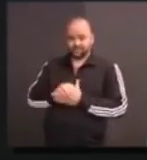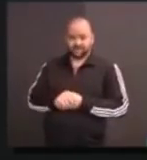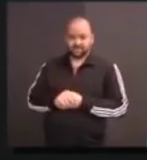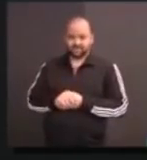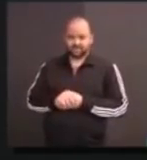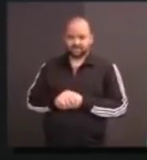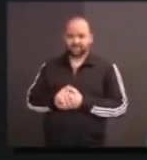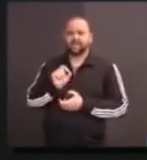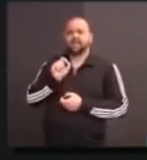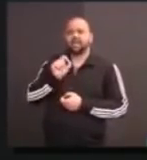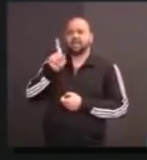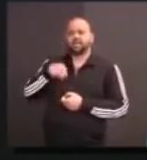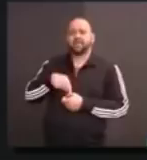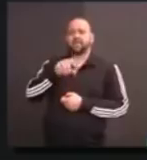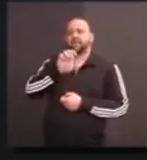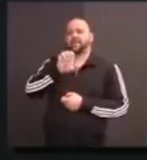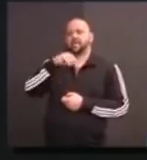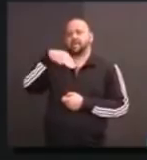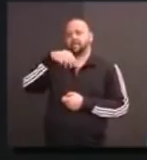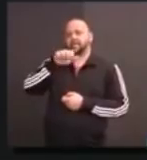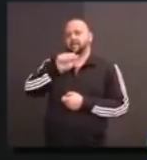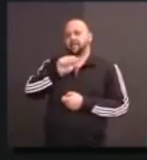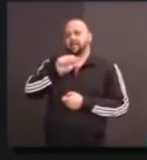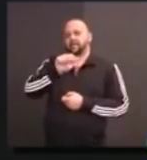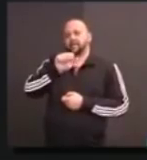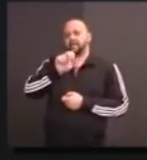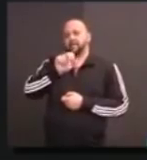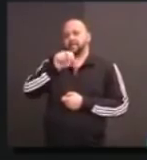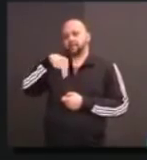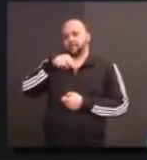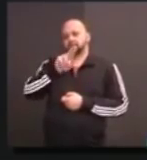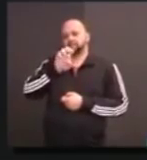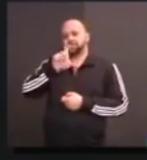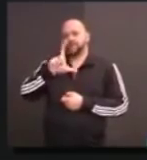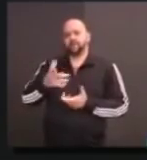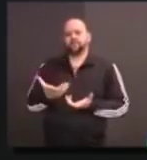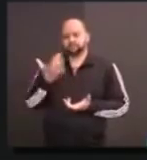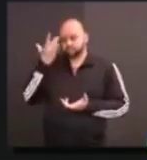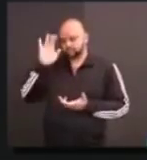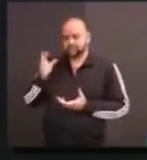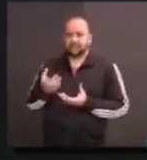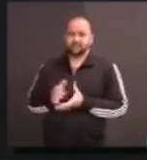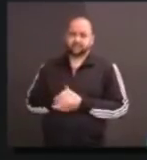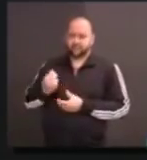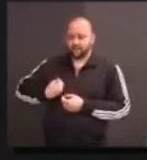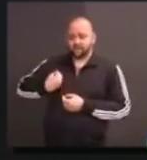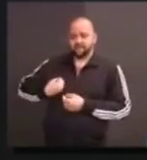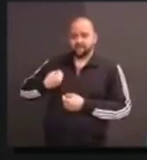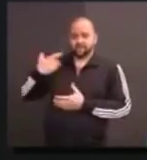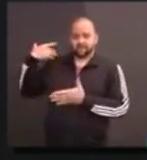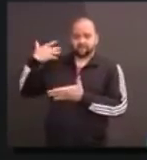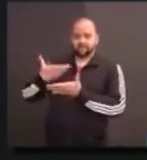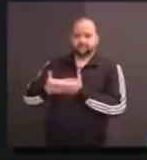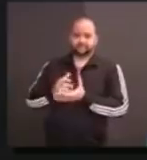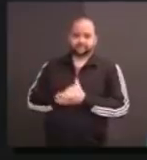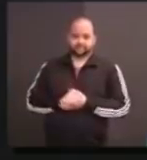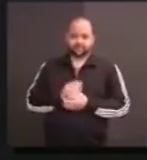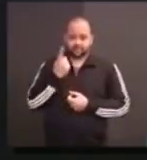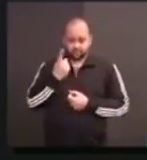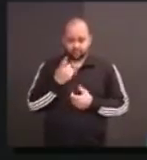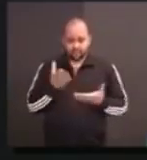não. Não sabem quem foi Emmanuel. Uma página de